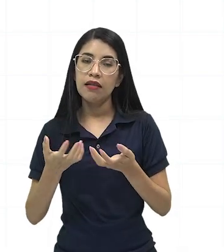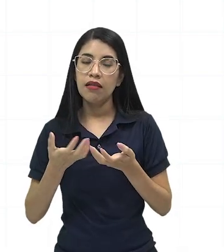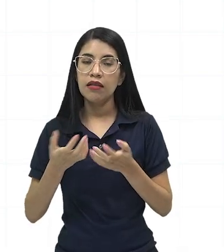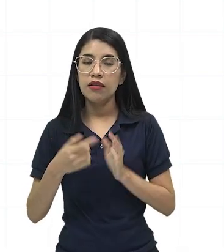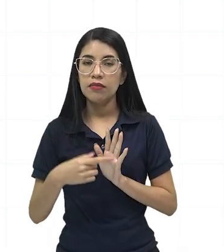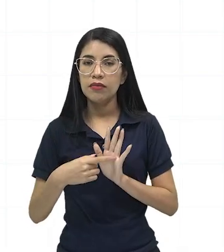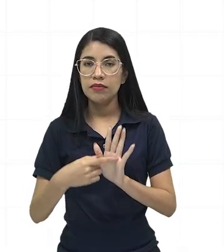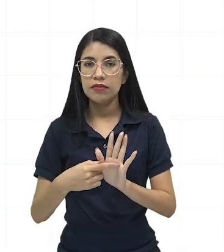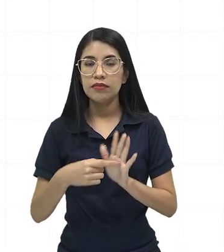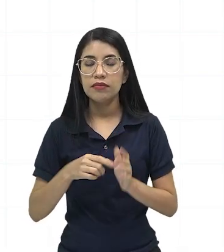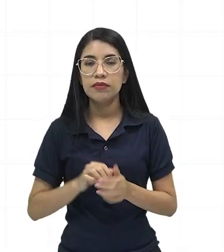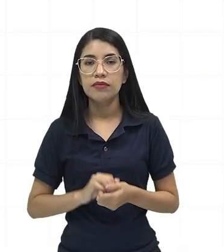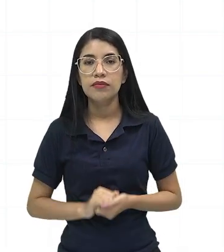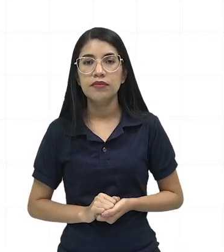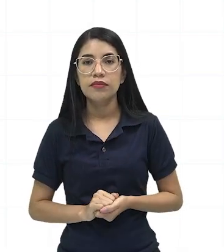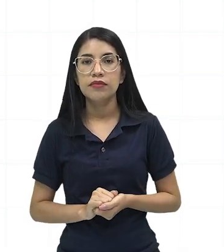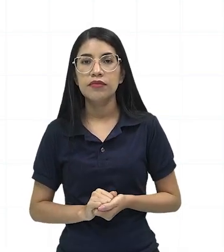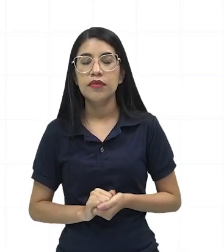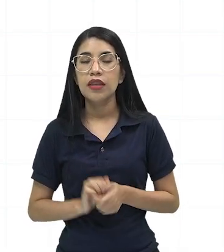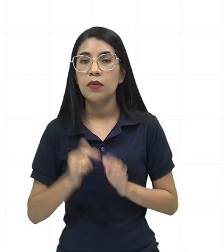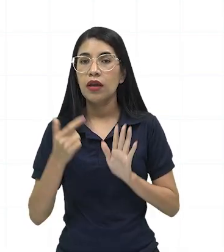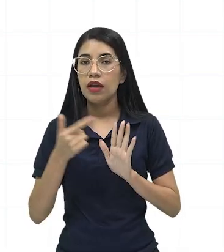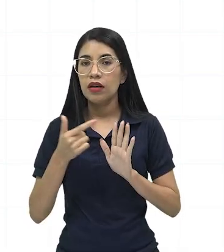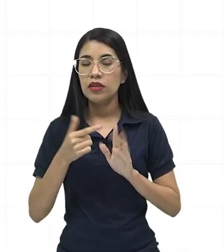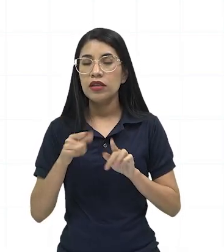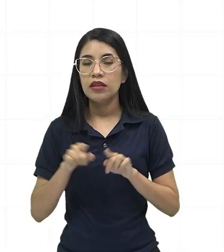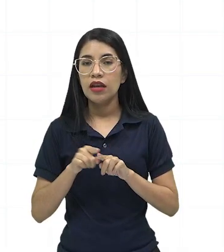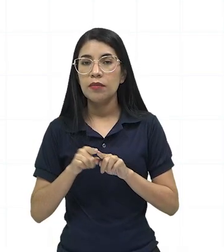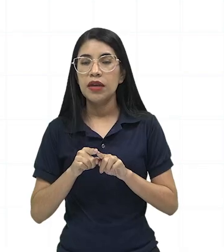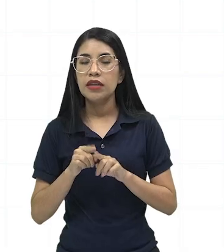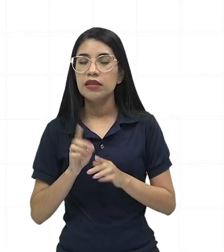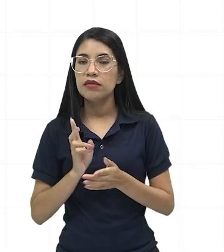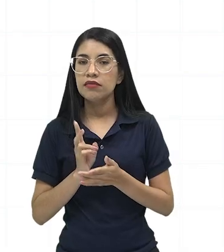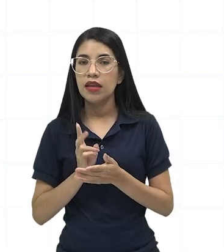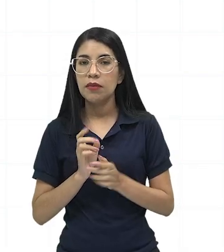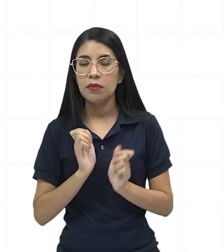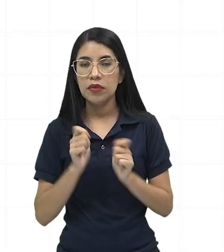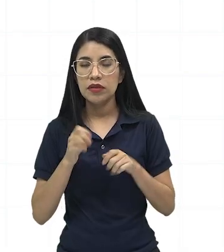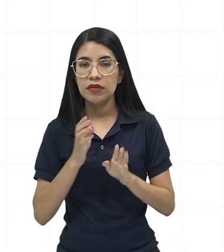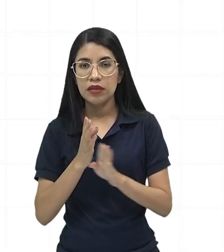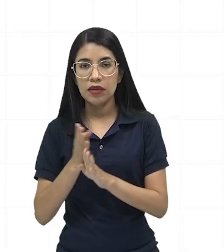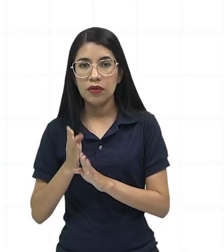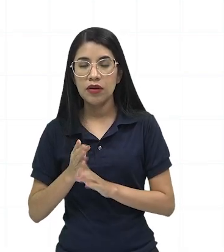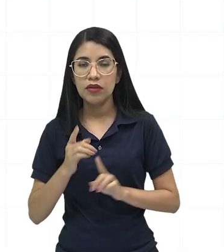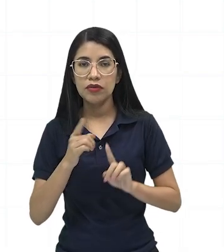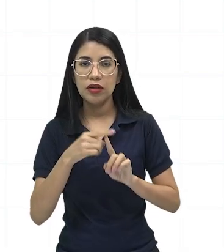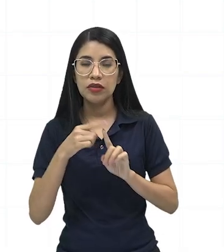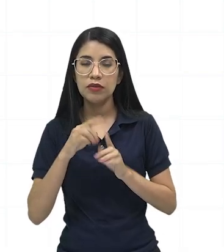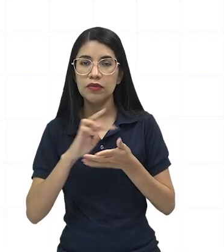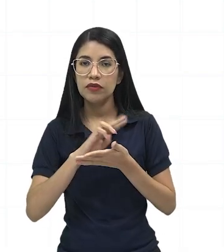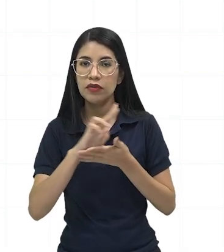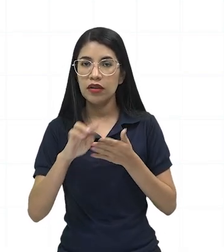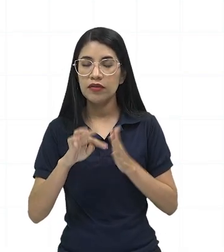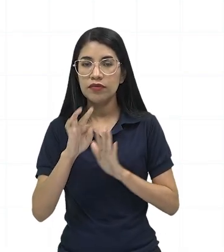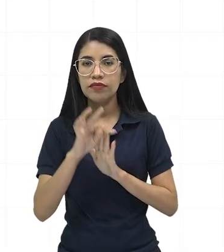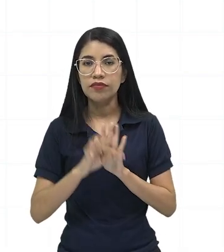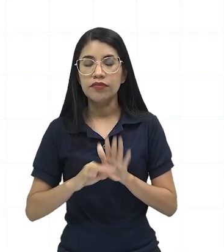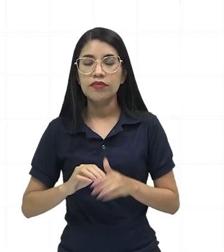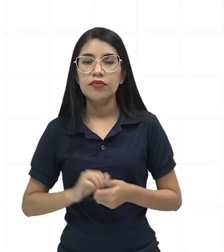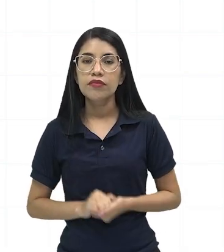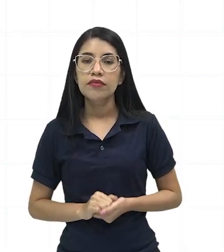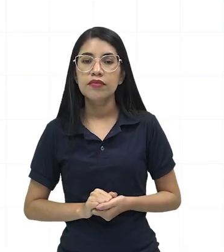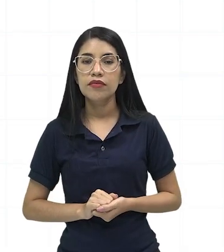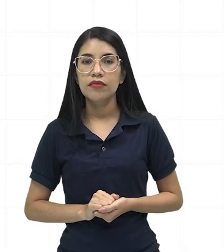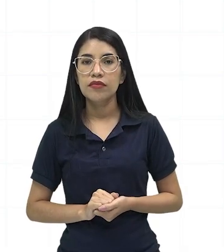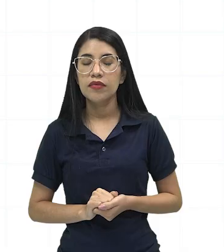o quadrinista. A ironia ela está muito presente nesses tipos de texto, né? E,